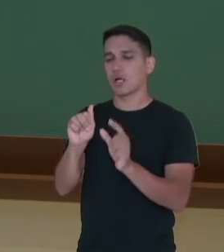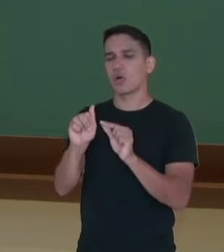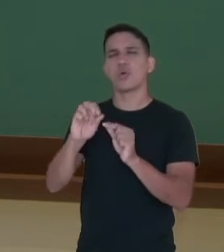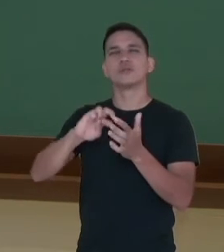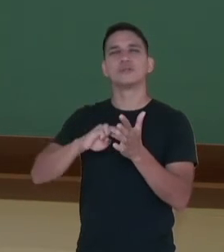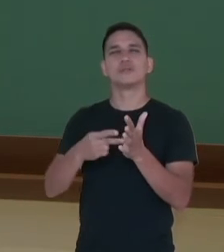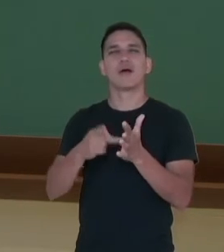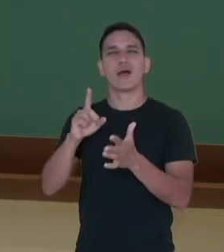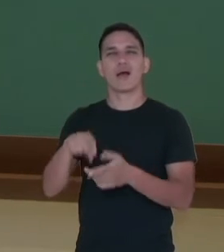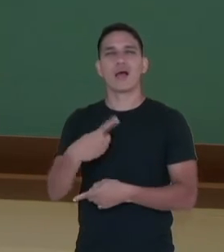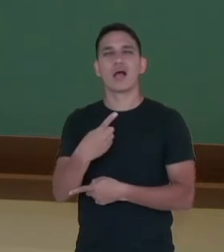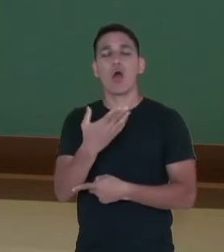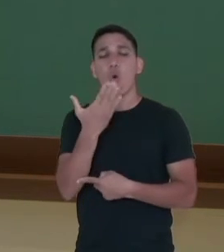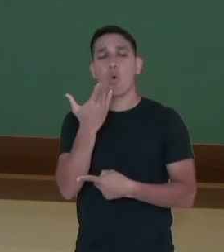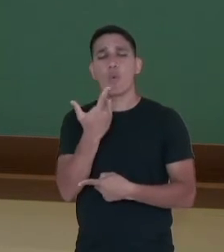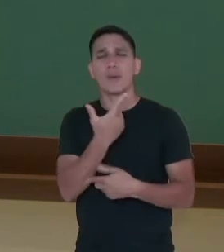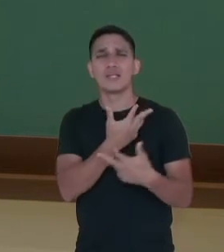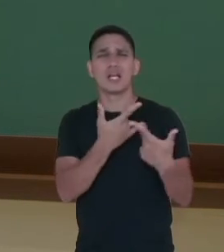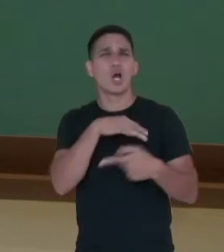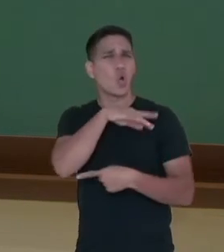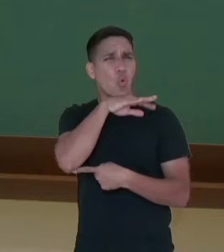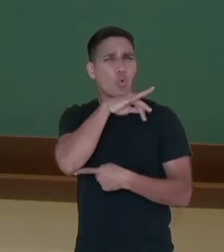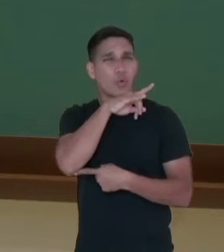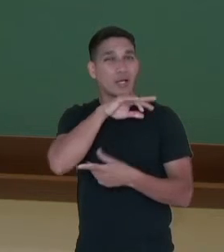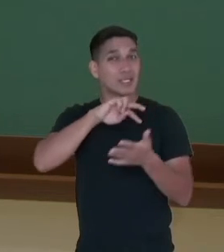bem, né? Basura se refere a